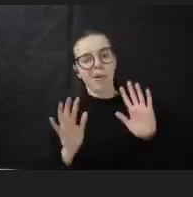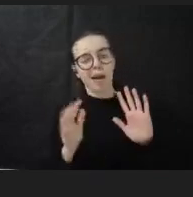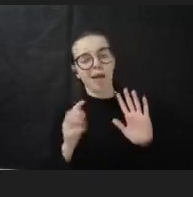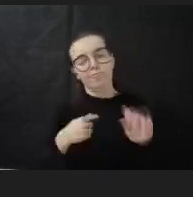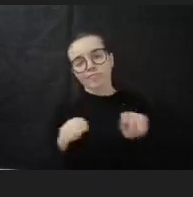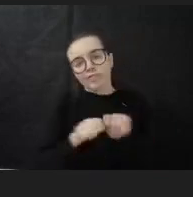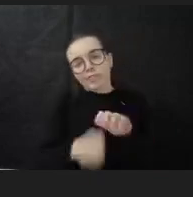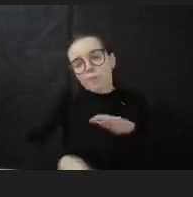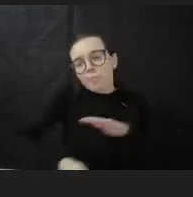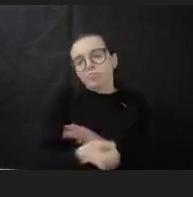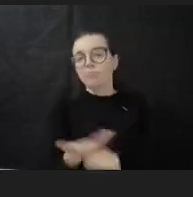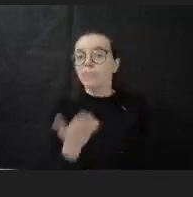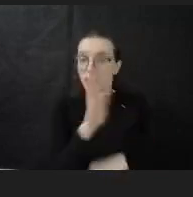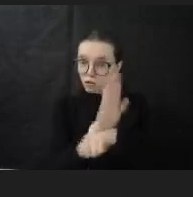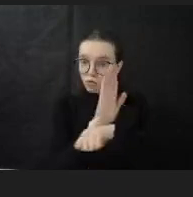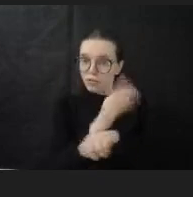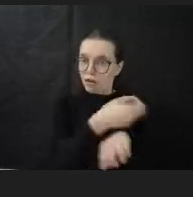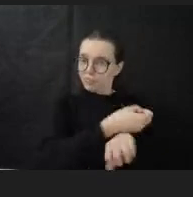Principais termos.